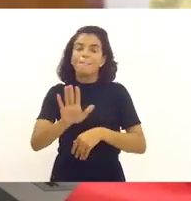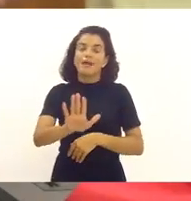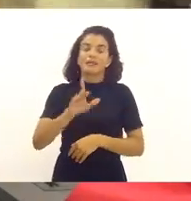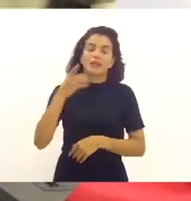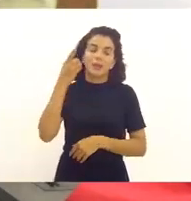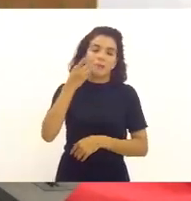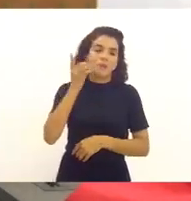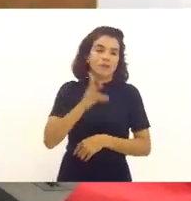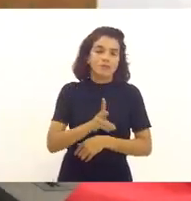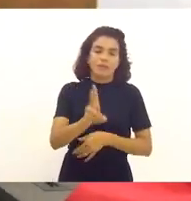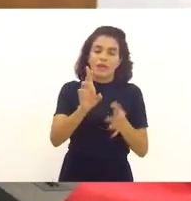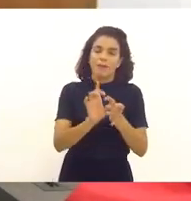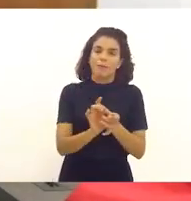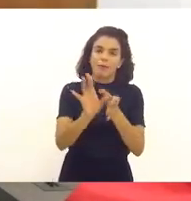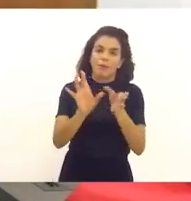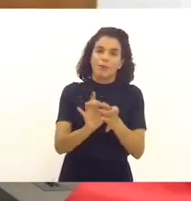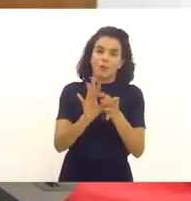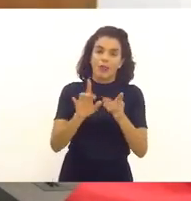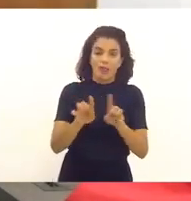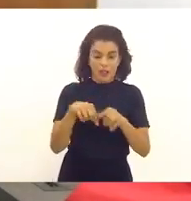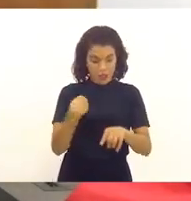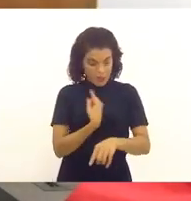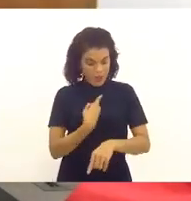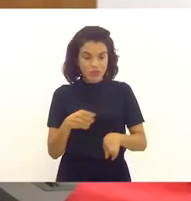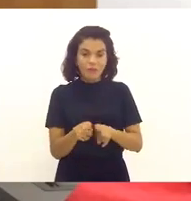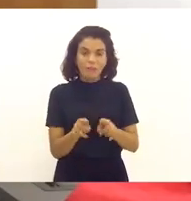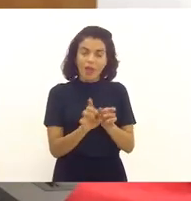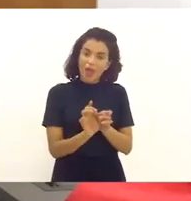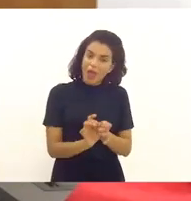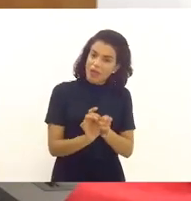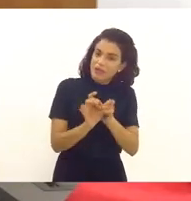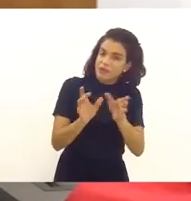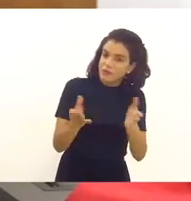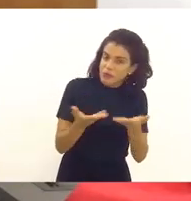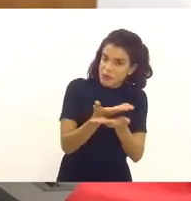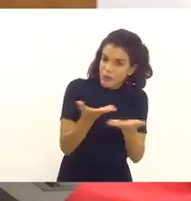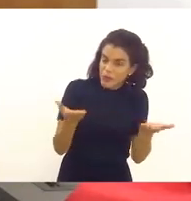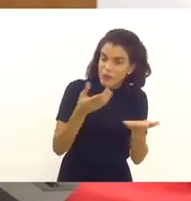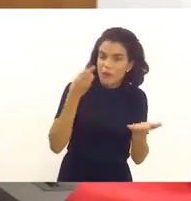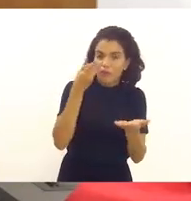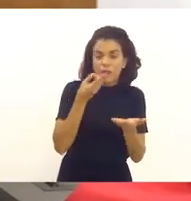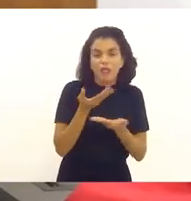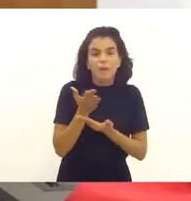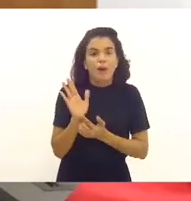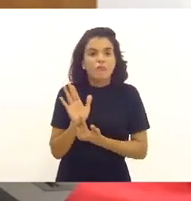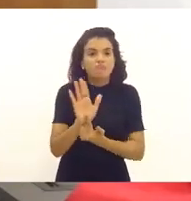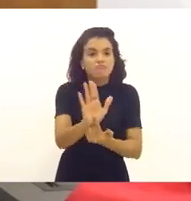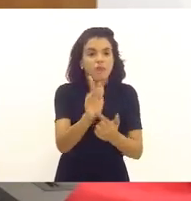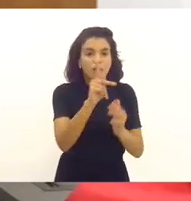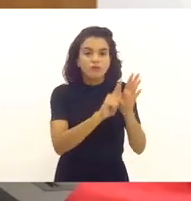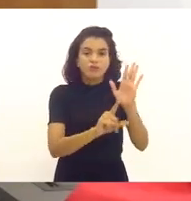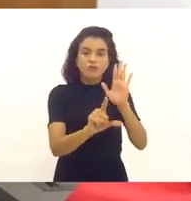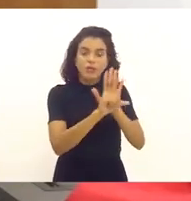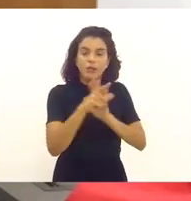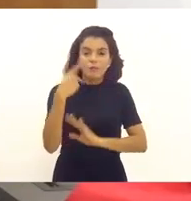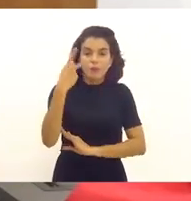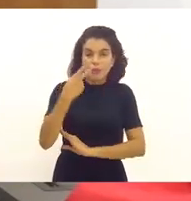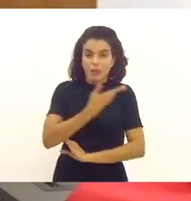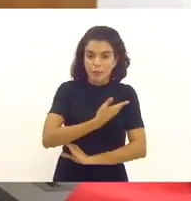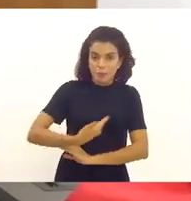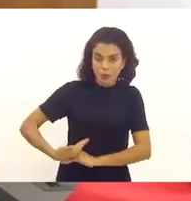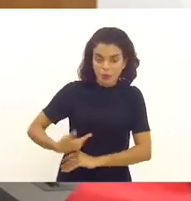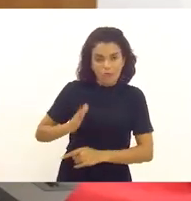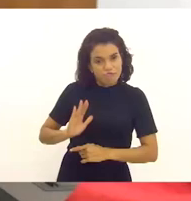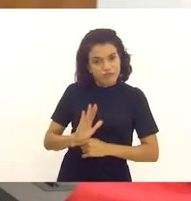à disposição e nos colocar também à disposição deputada para trazer projetos de políticas públicas